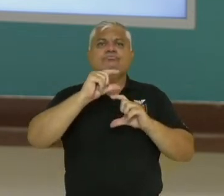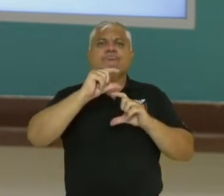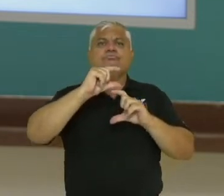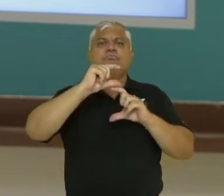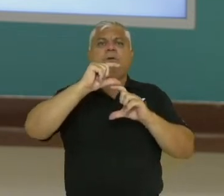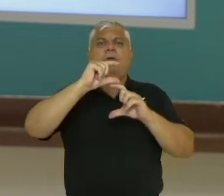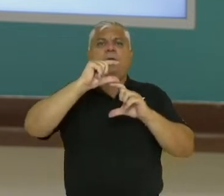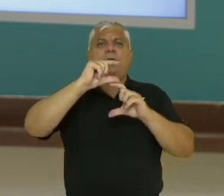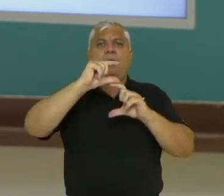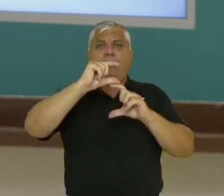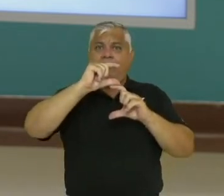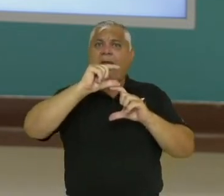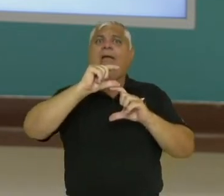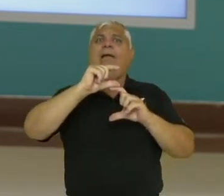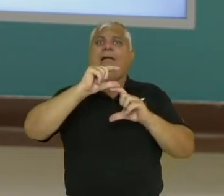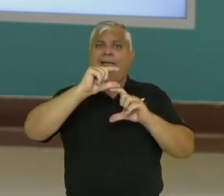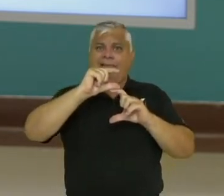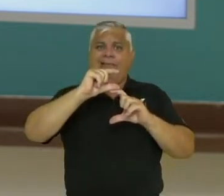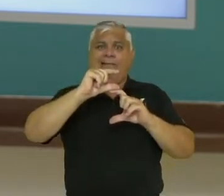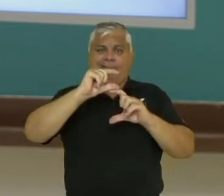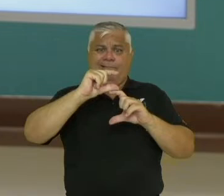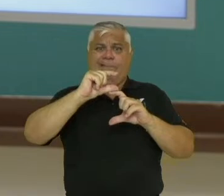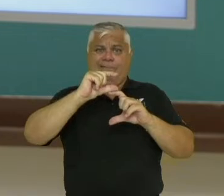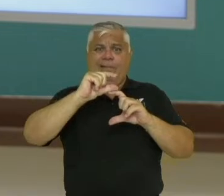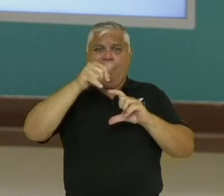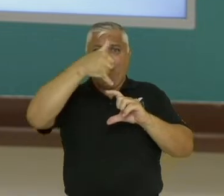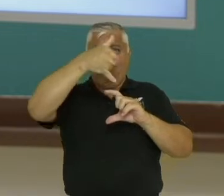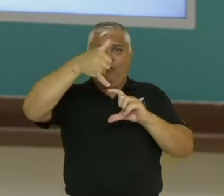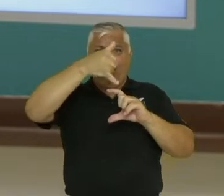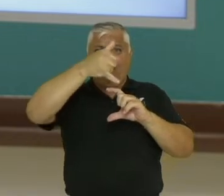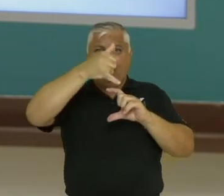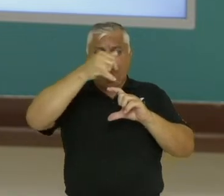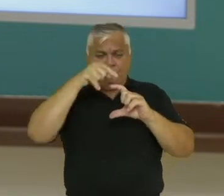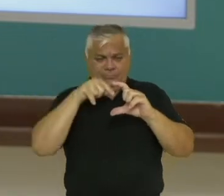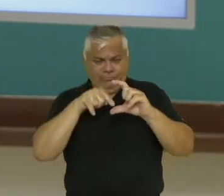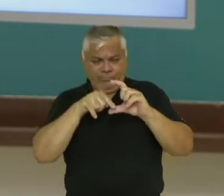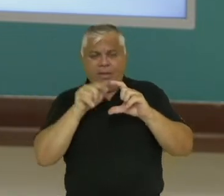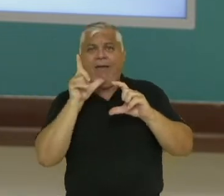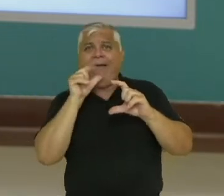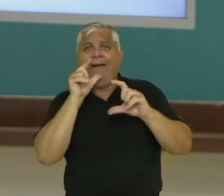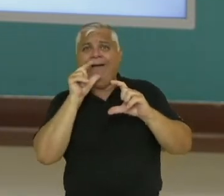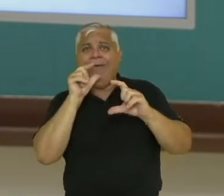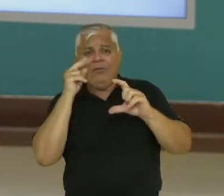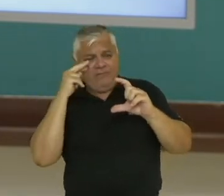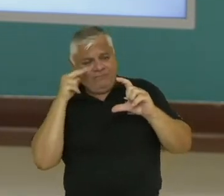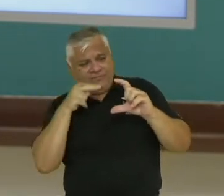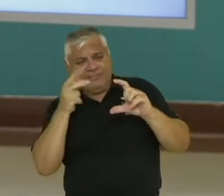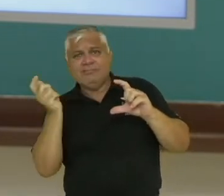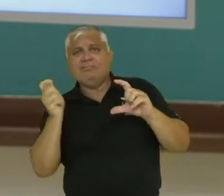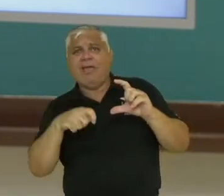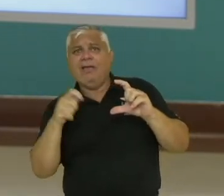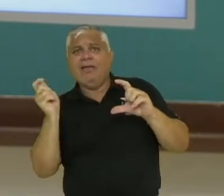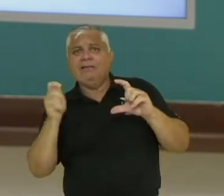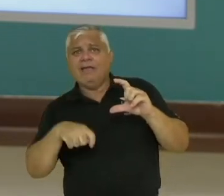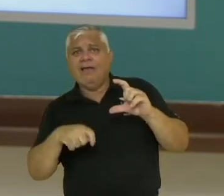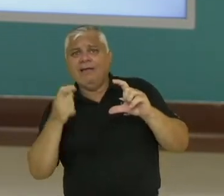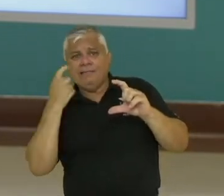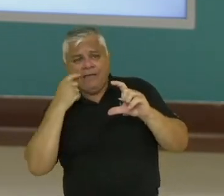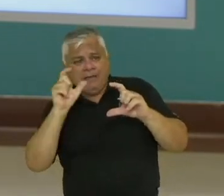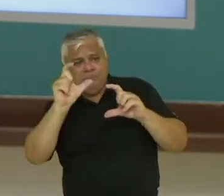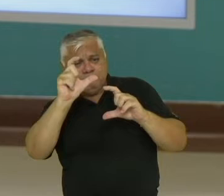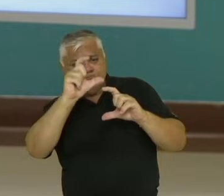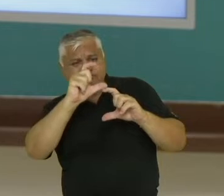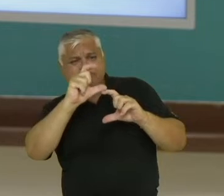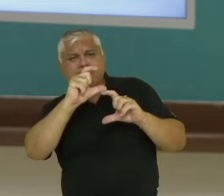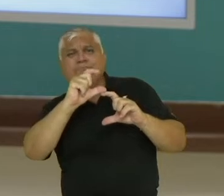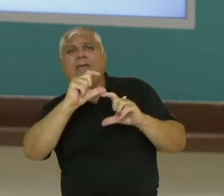Eu vejo uma fase água, eu vejo outra fase o óleo. Eu consigo identificar duas substâncias